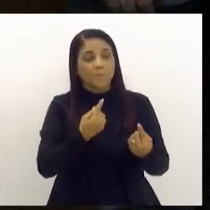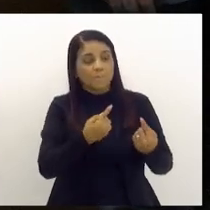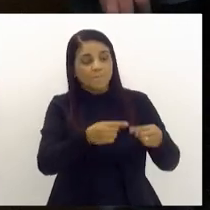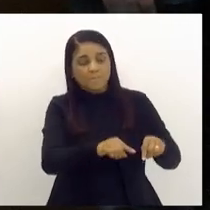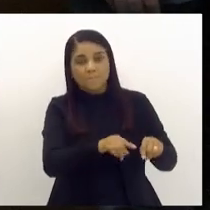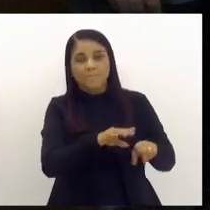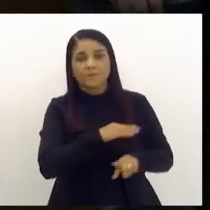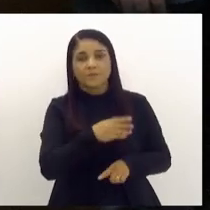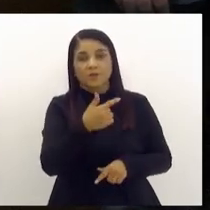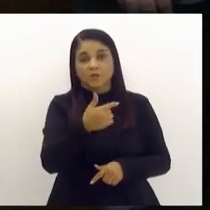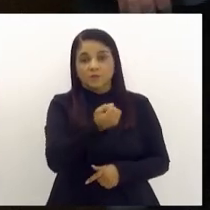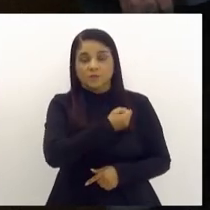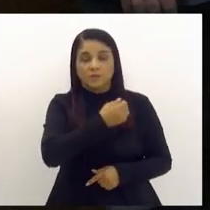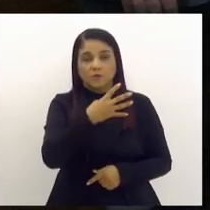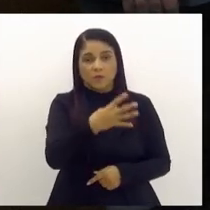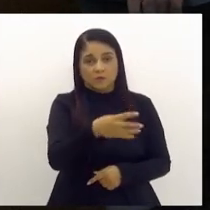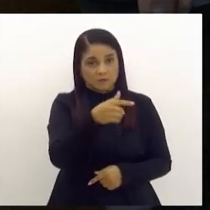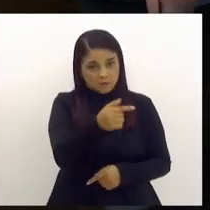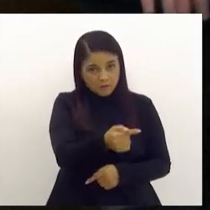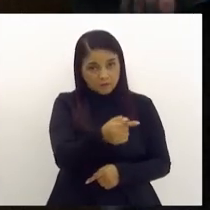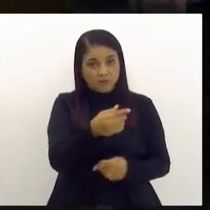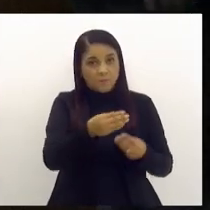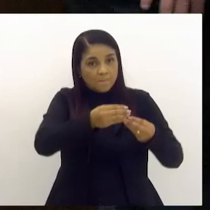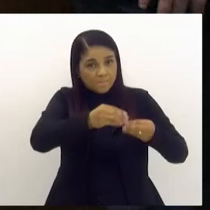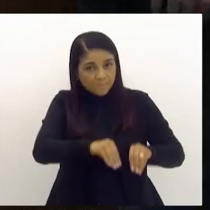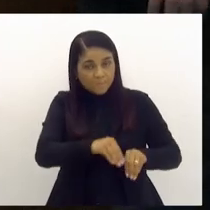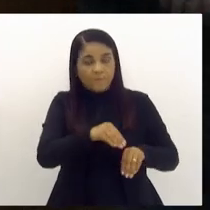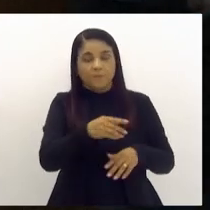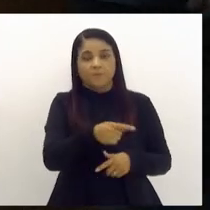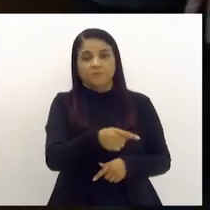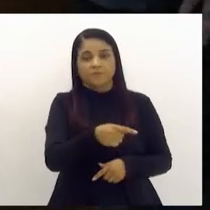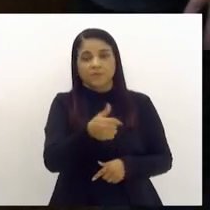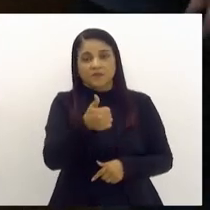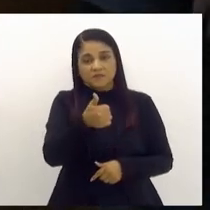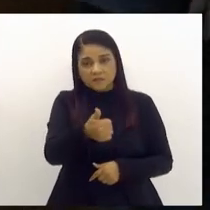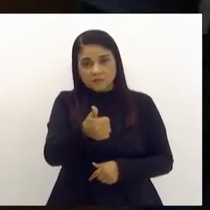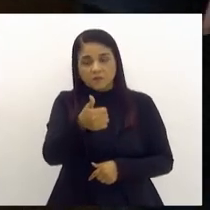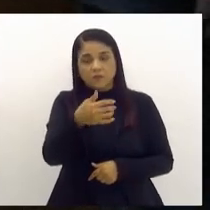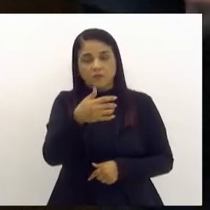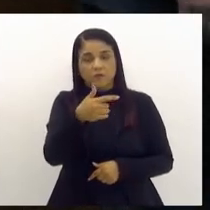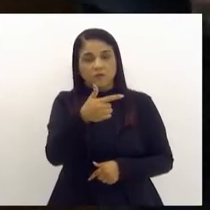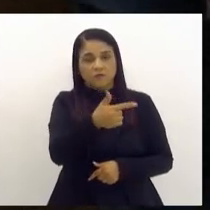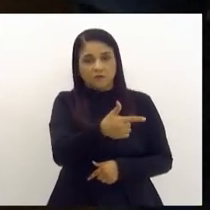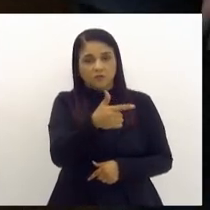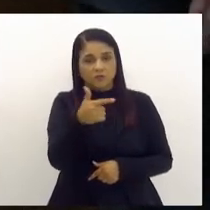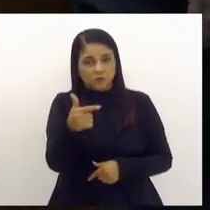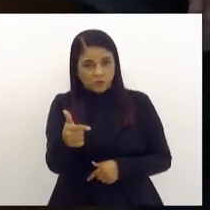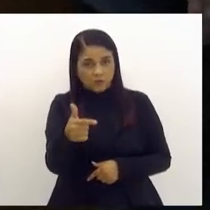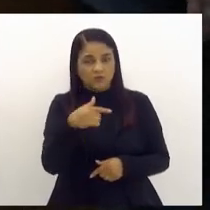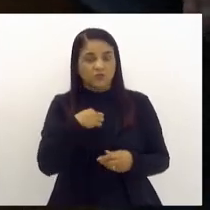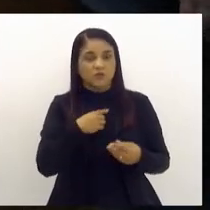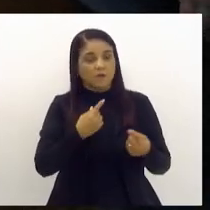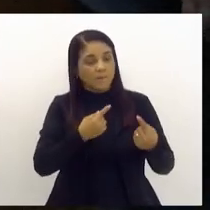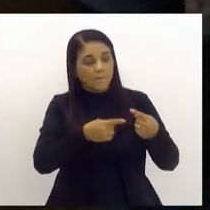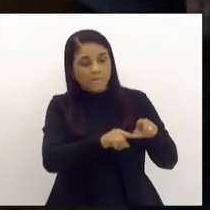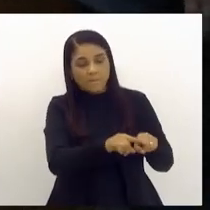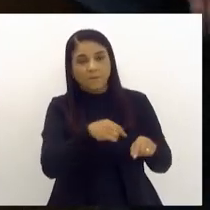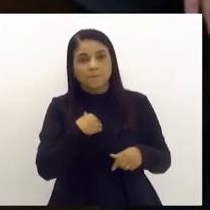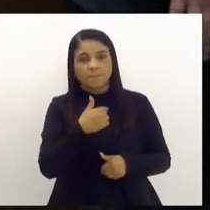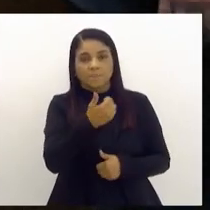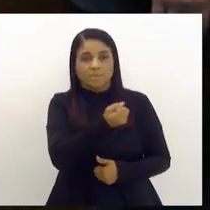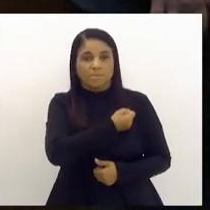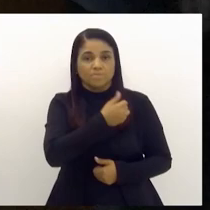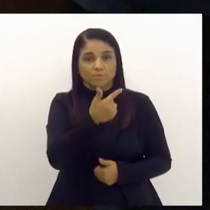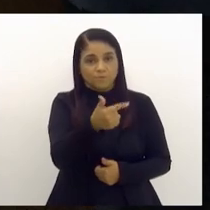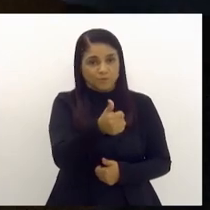número 47, prejudicada de número 122. Pela rejeição da emenda de número